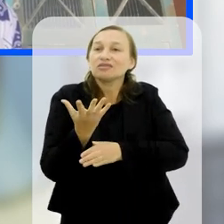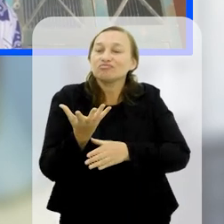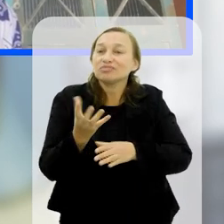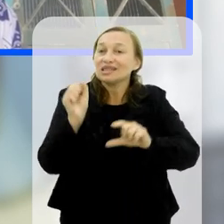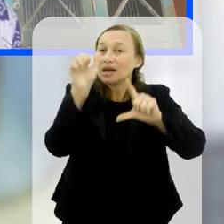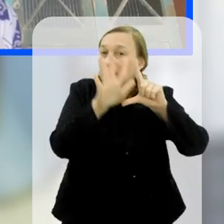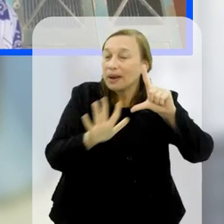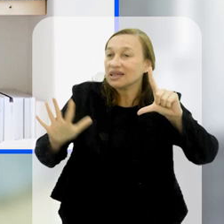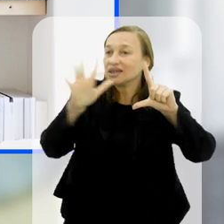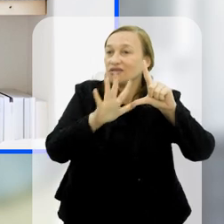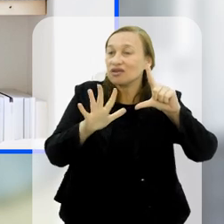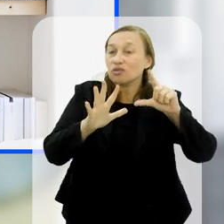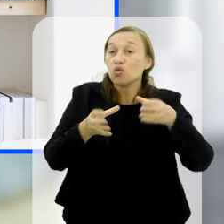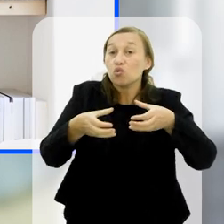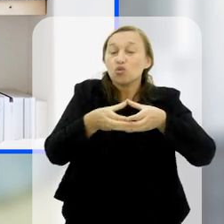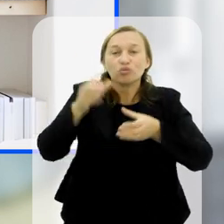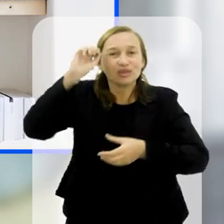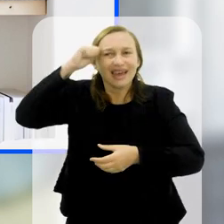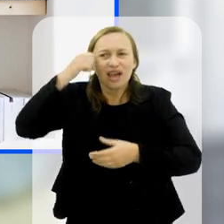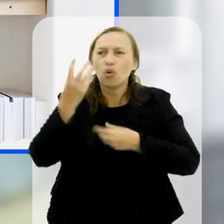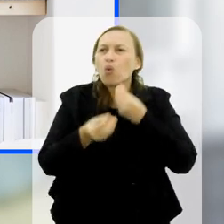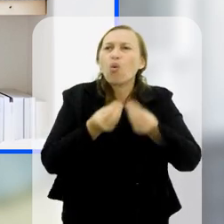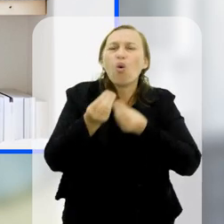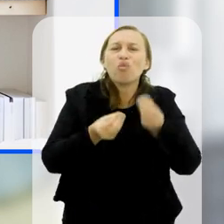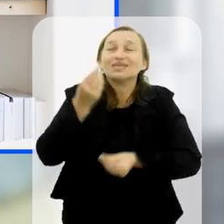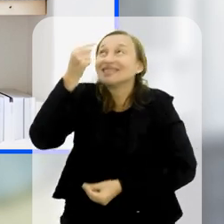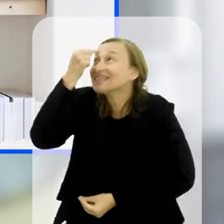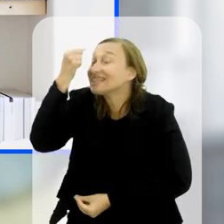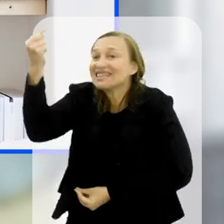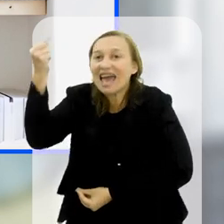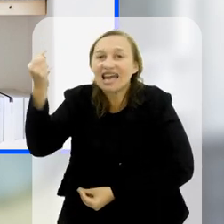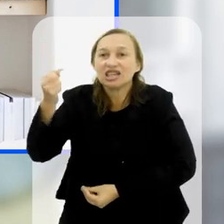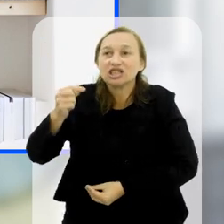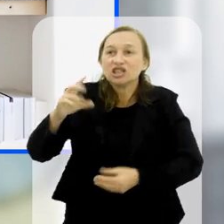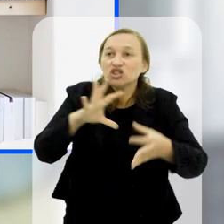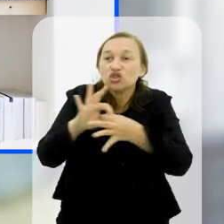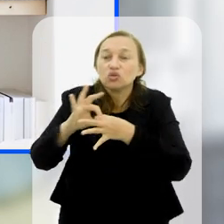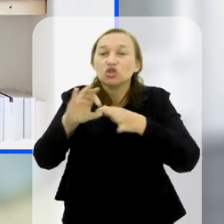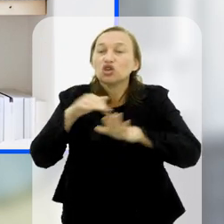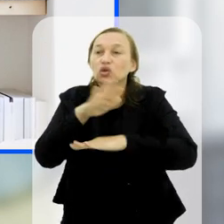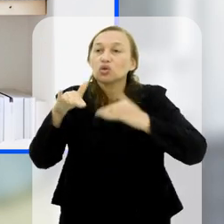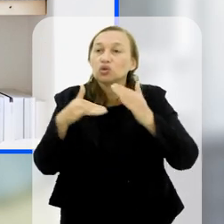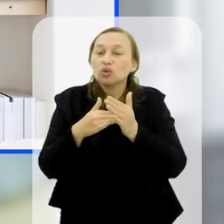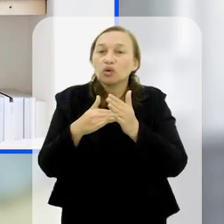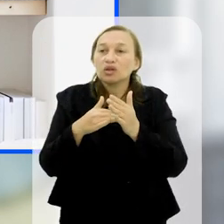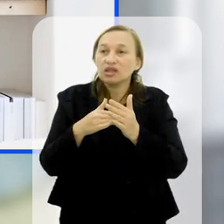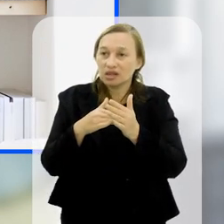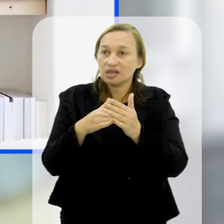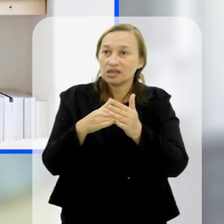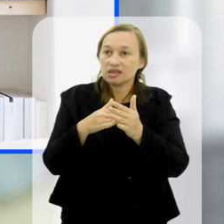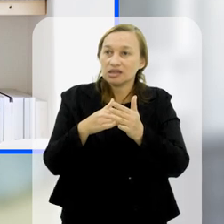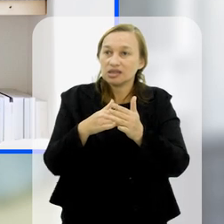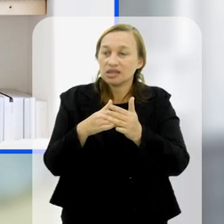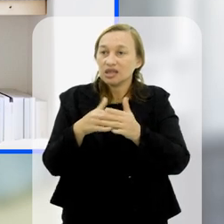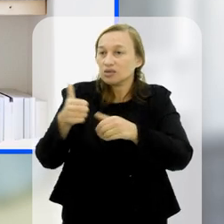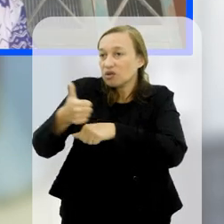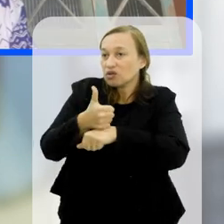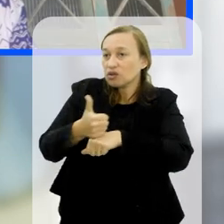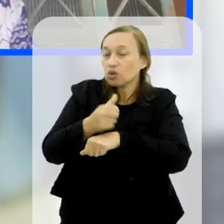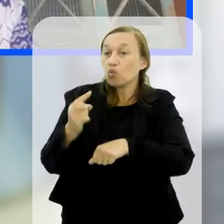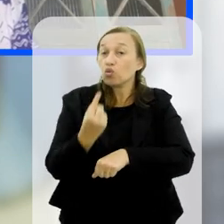dessa plataforma, o Elenco Negro, como que veio essa ideia de unir todos esses talentos numa única